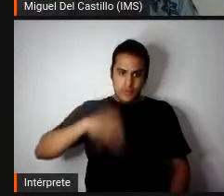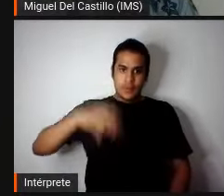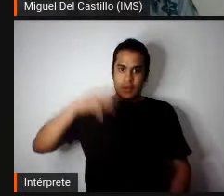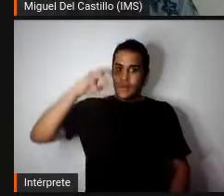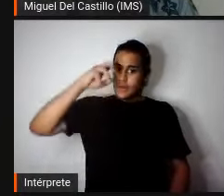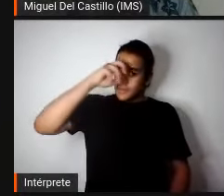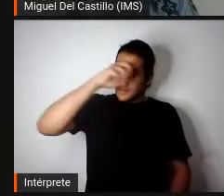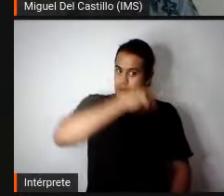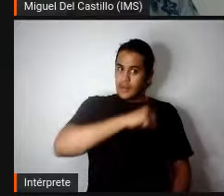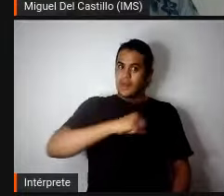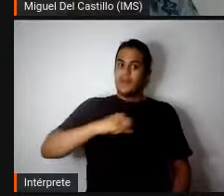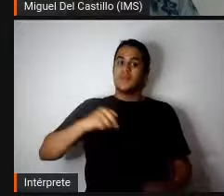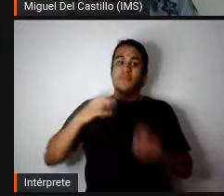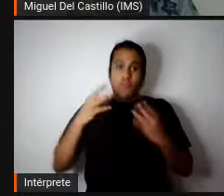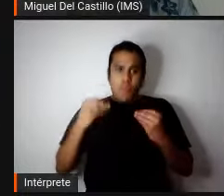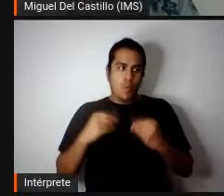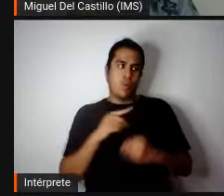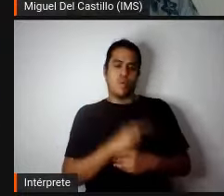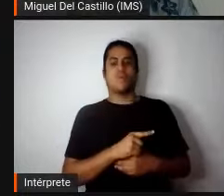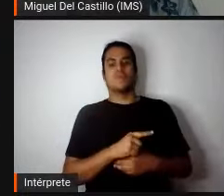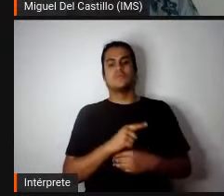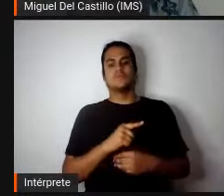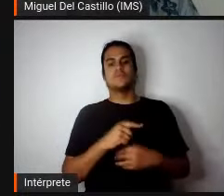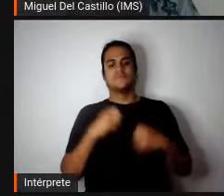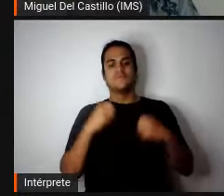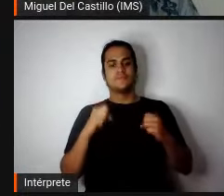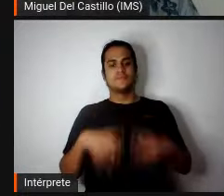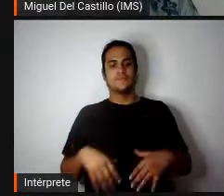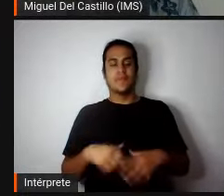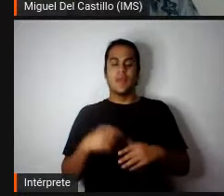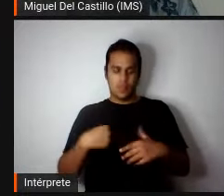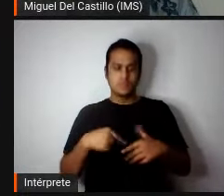aprendo muito com eles, mas